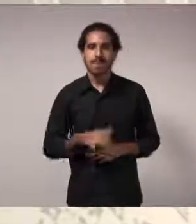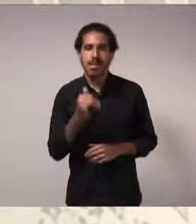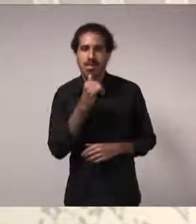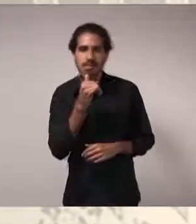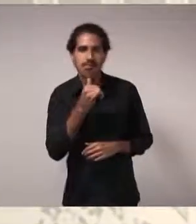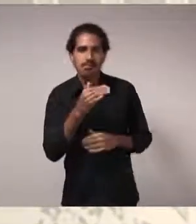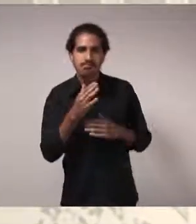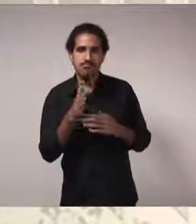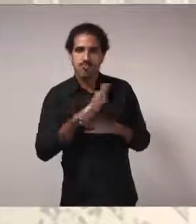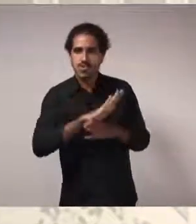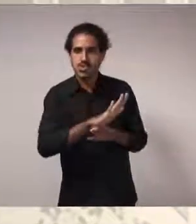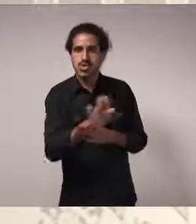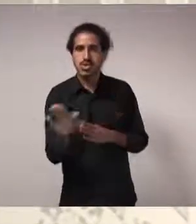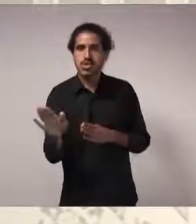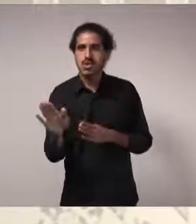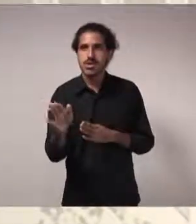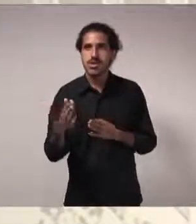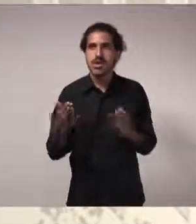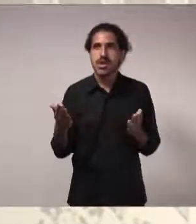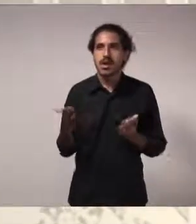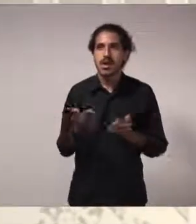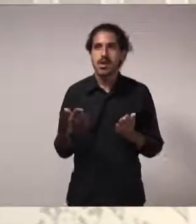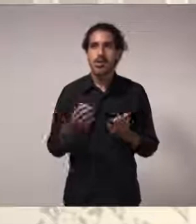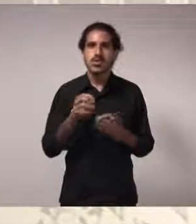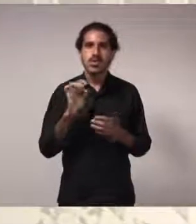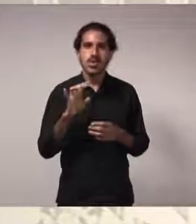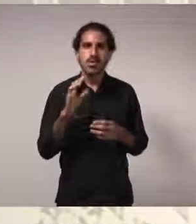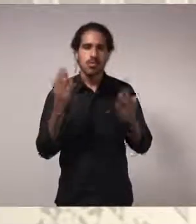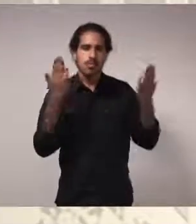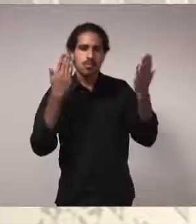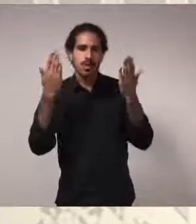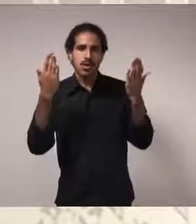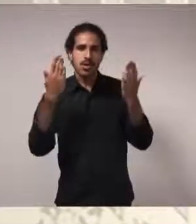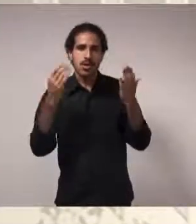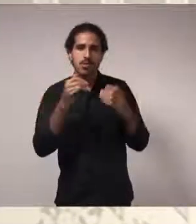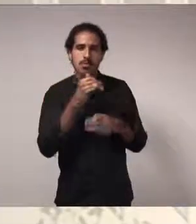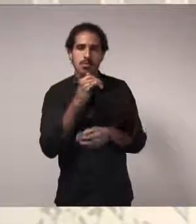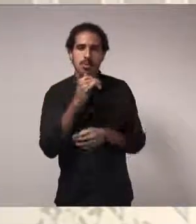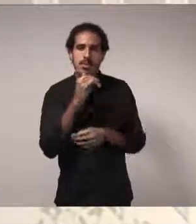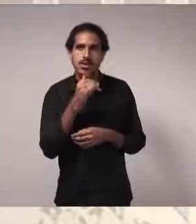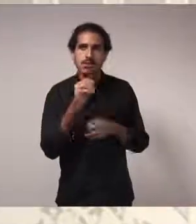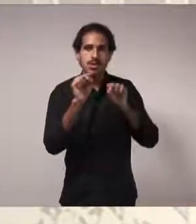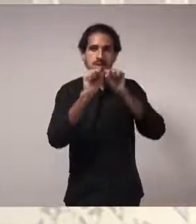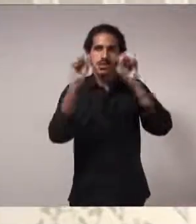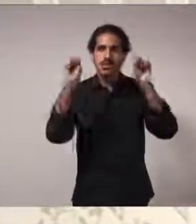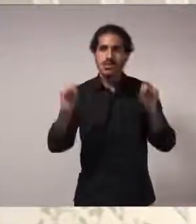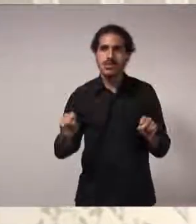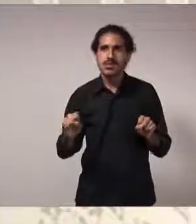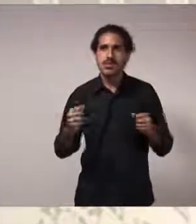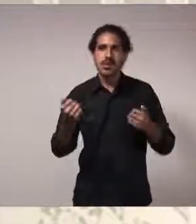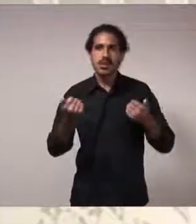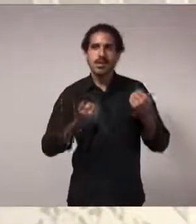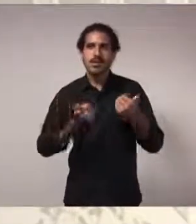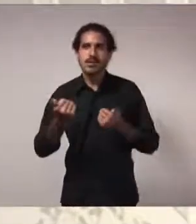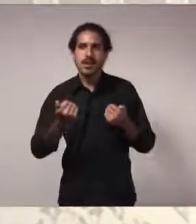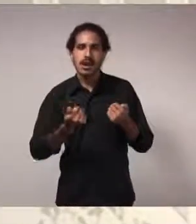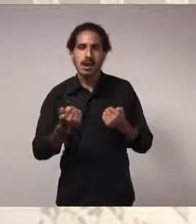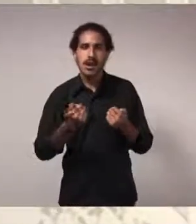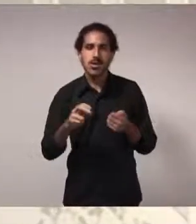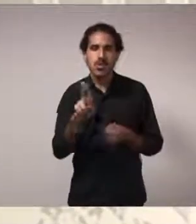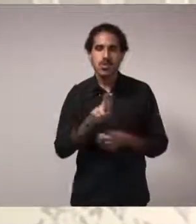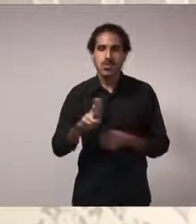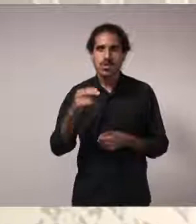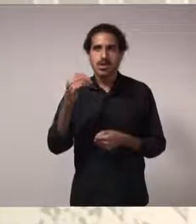eletrônica embutida. E a frenagem regenerativa, só para efeito de comparação, é como se fosse aquele sistema de carros híbridos que aproveitam a energia